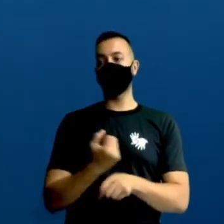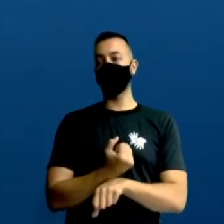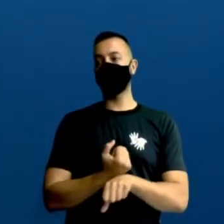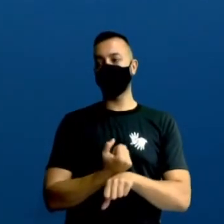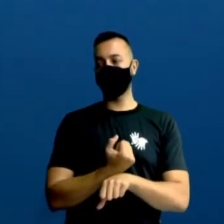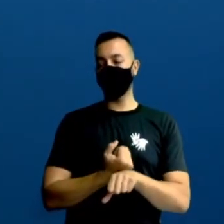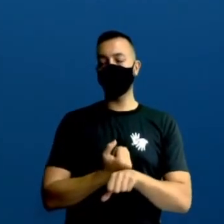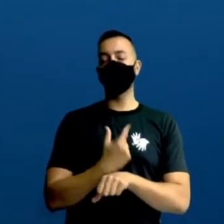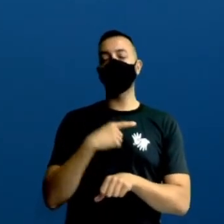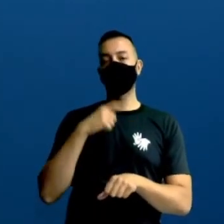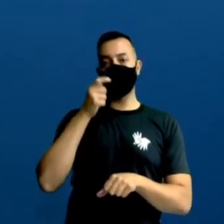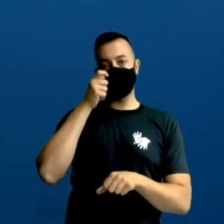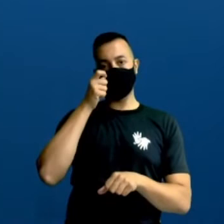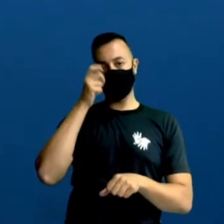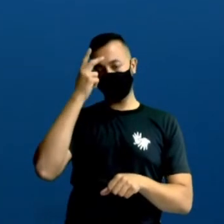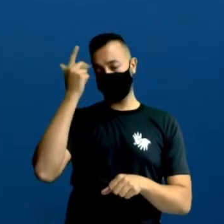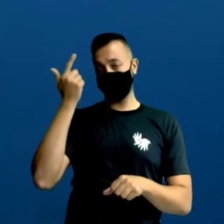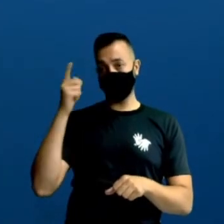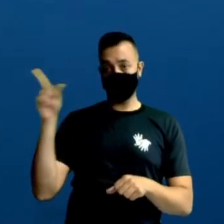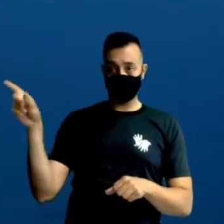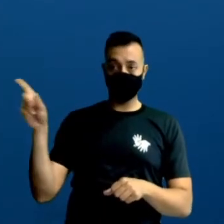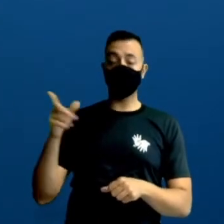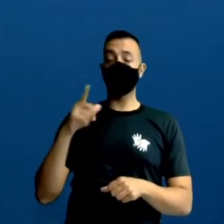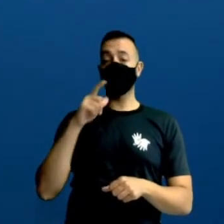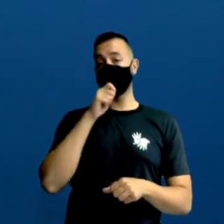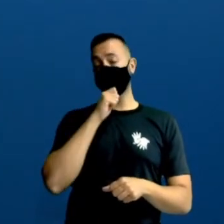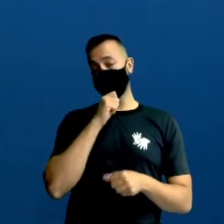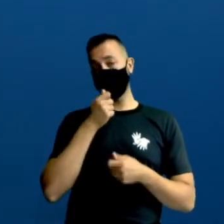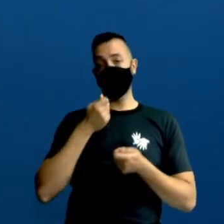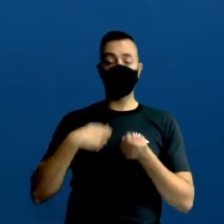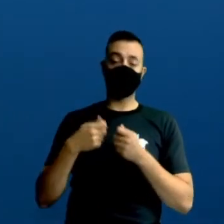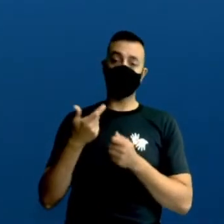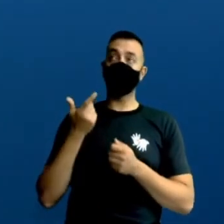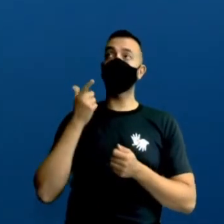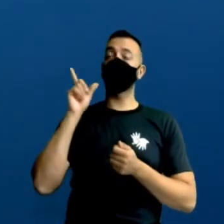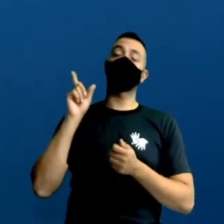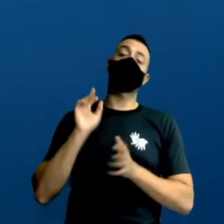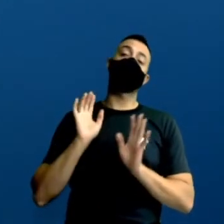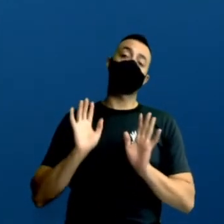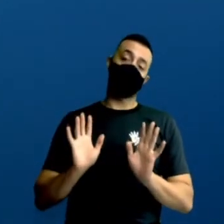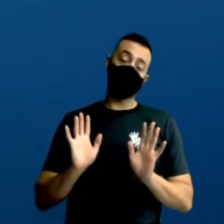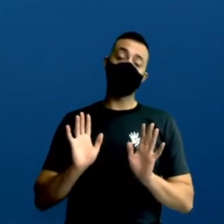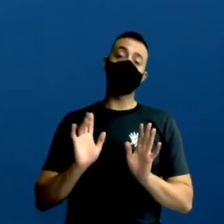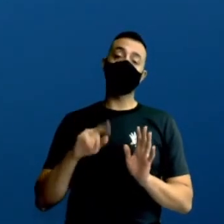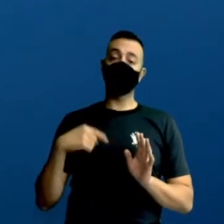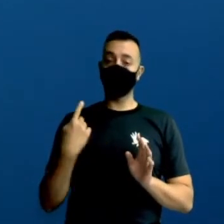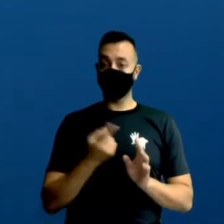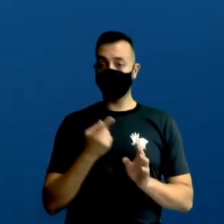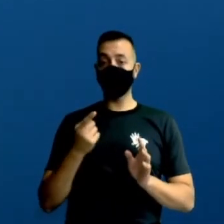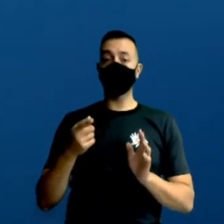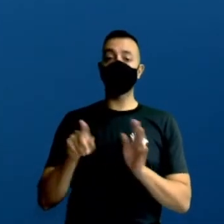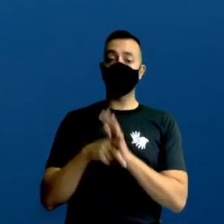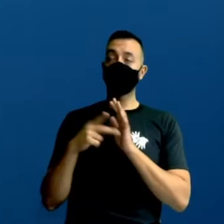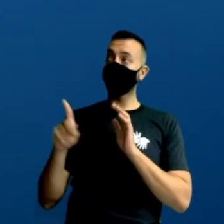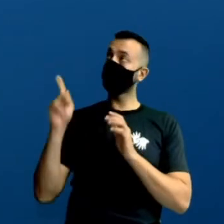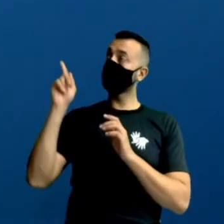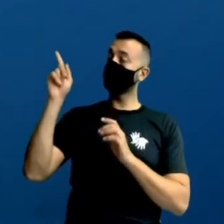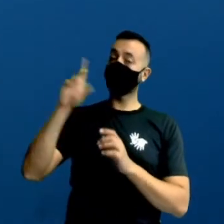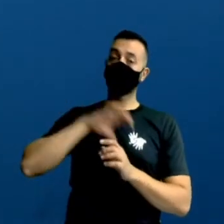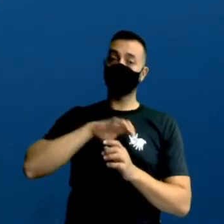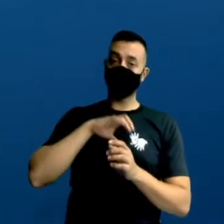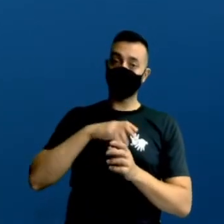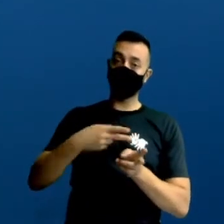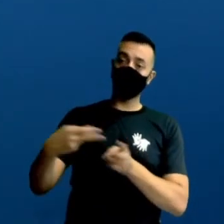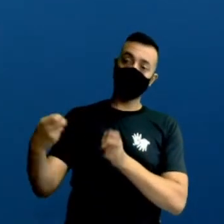servir a interesses de outros, né? De estrangeiros, de outras administrações, enfim. Então, a gente era uma colônia de Portugal quando Diogo Braga